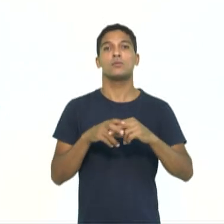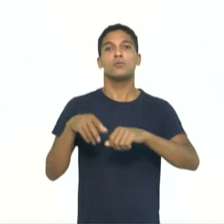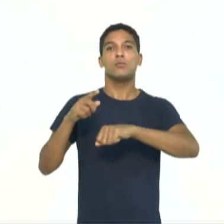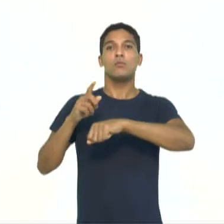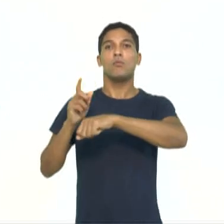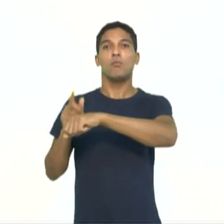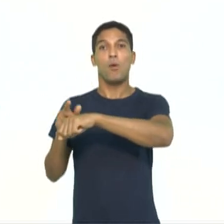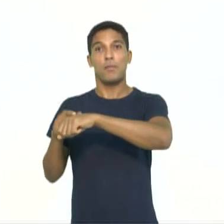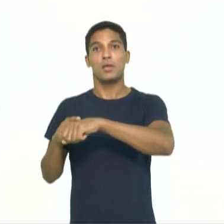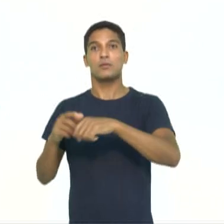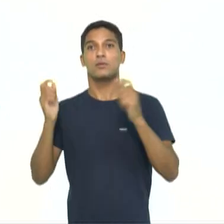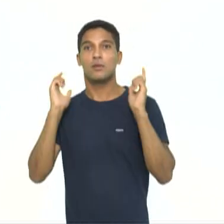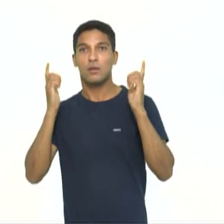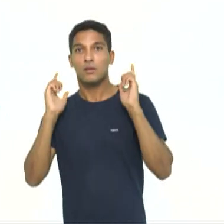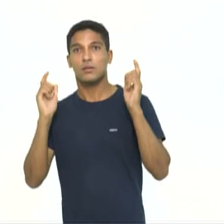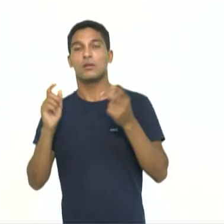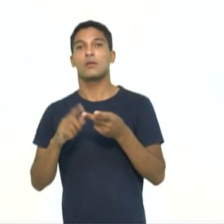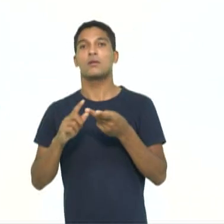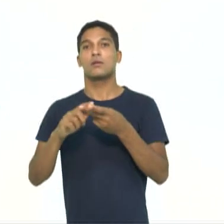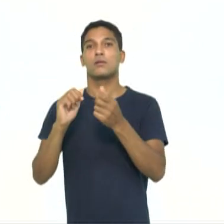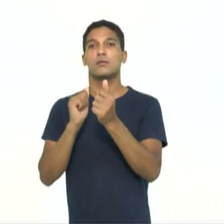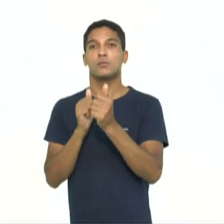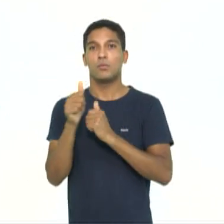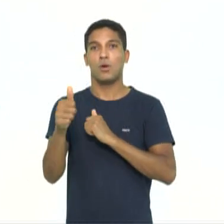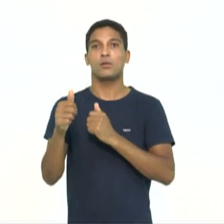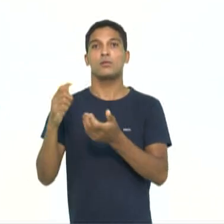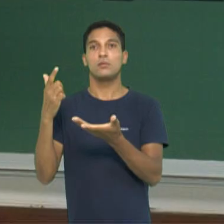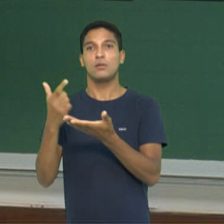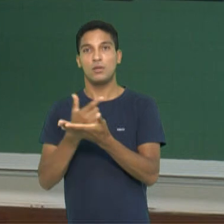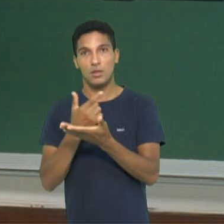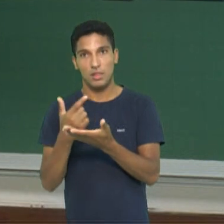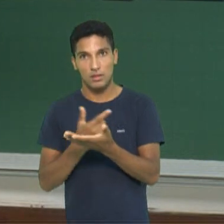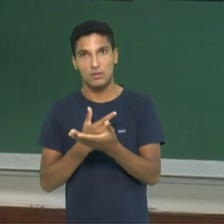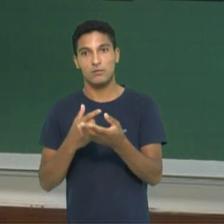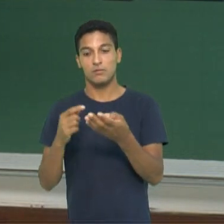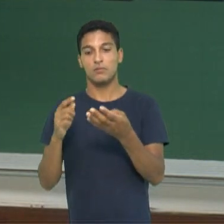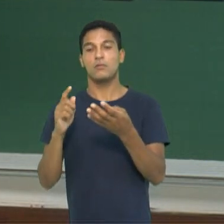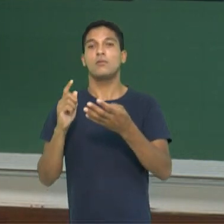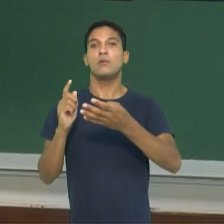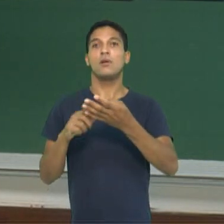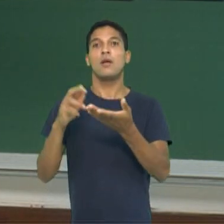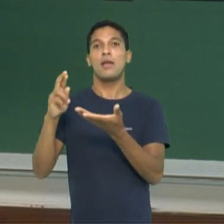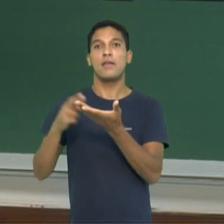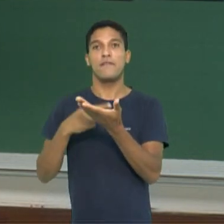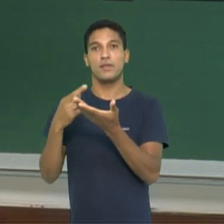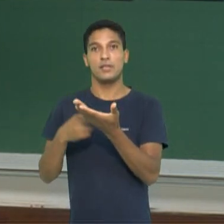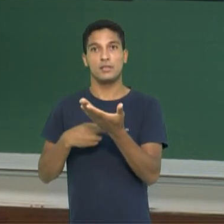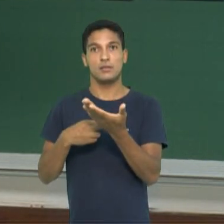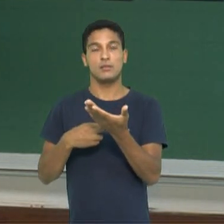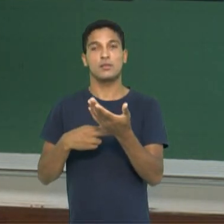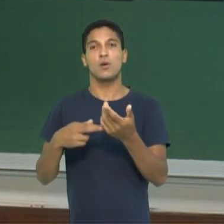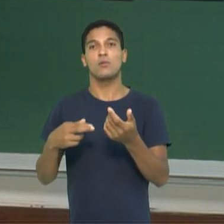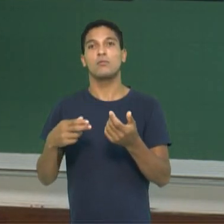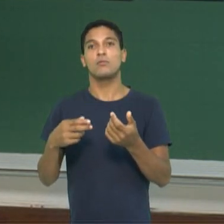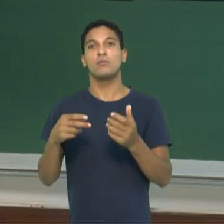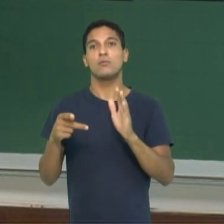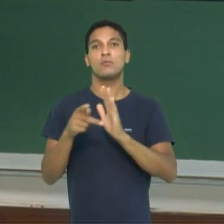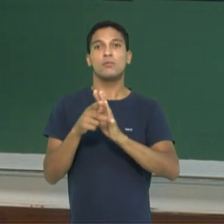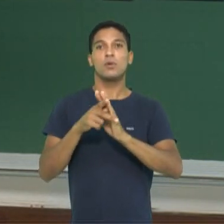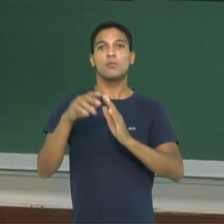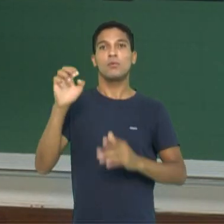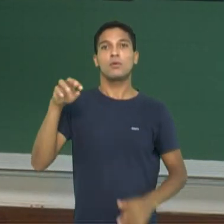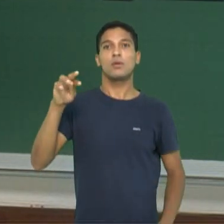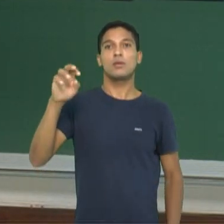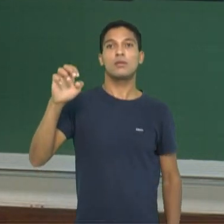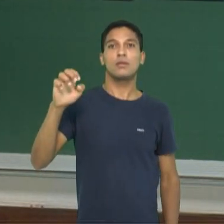livros, séries, revistas, coleções, né? Então, a gente acha que está se divertindo, que está tendo entretenimento ali nesse